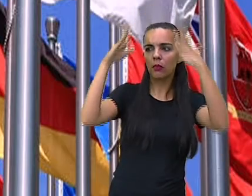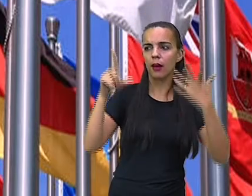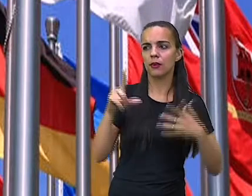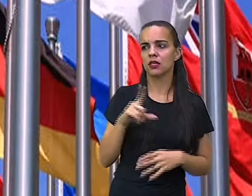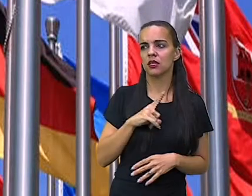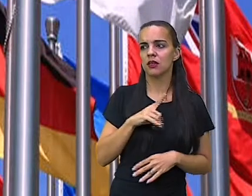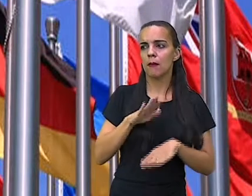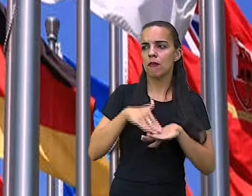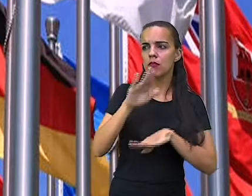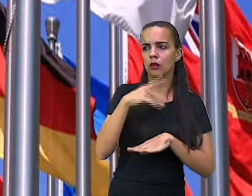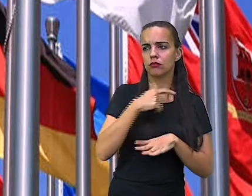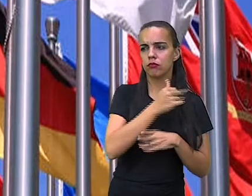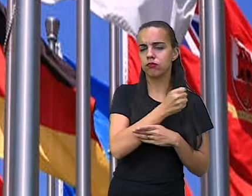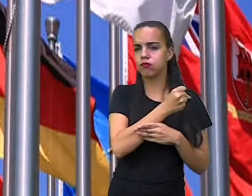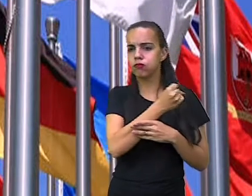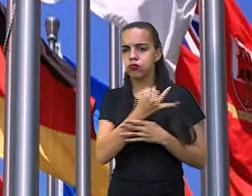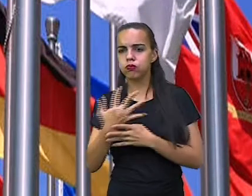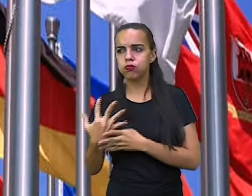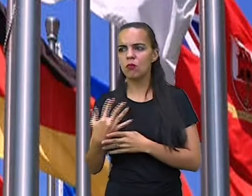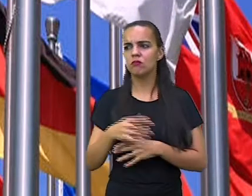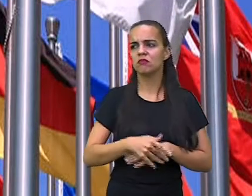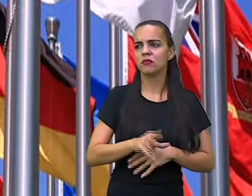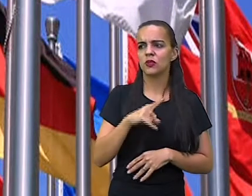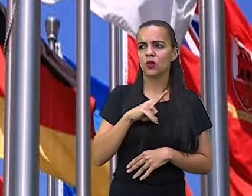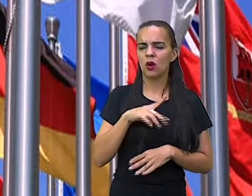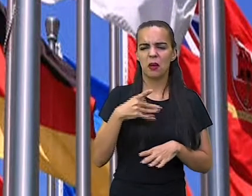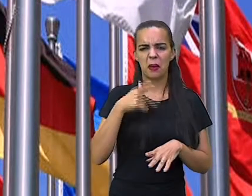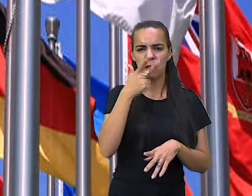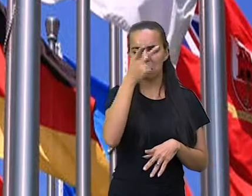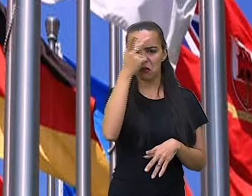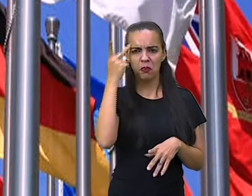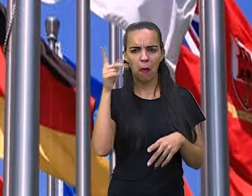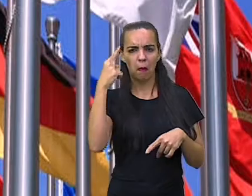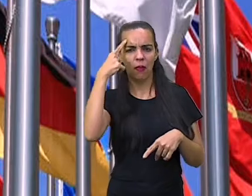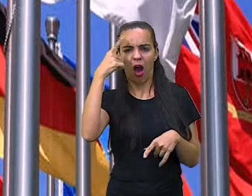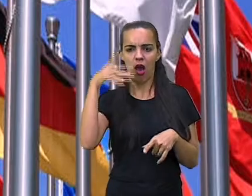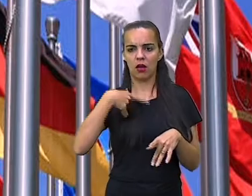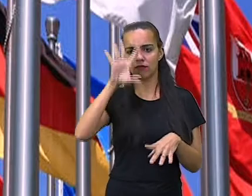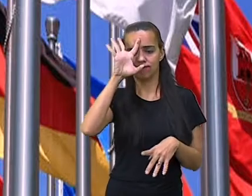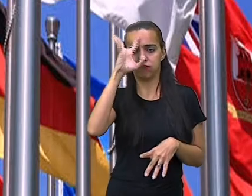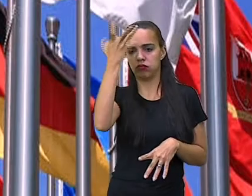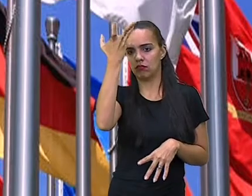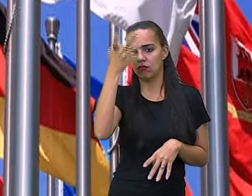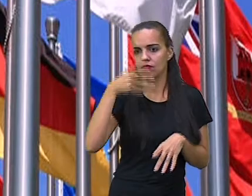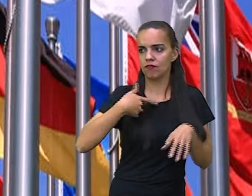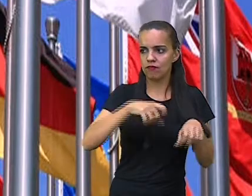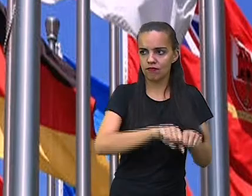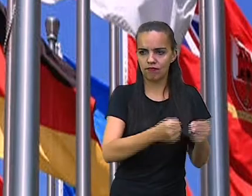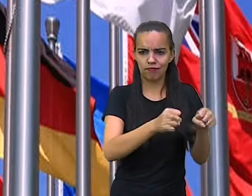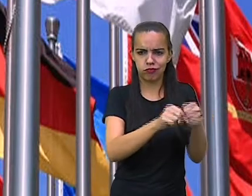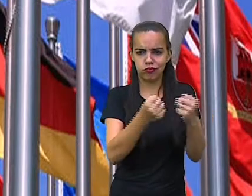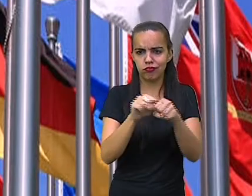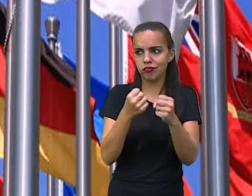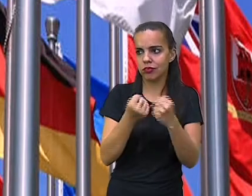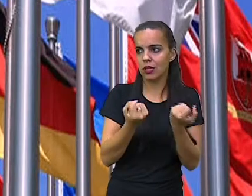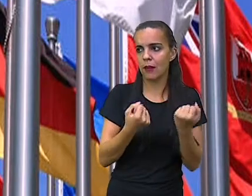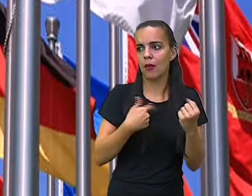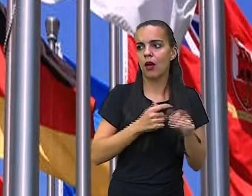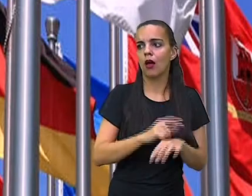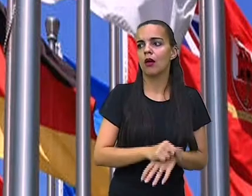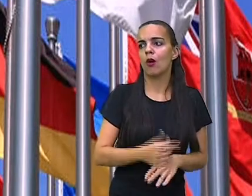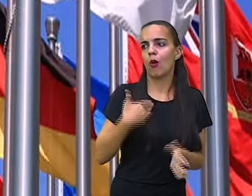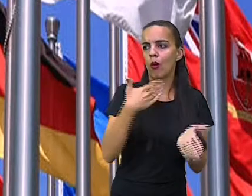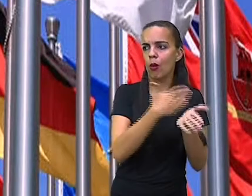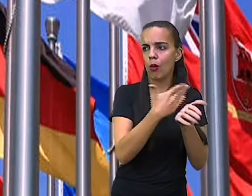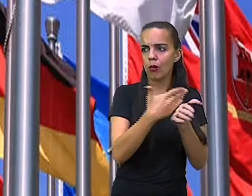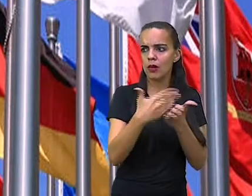porque eles decidiram quebrar esse protocolo, decidiram não serem coroados. Mas eles